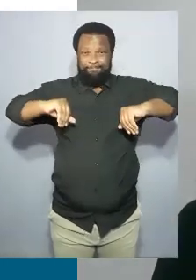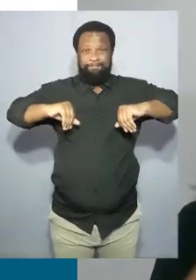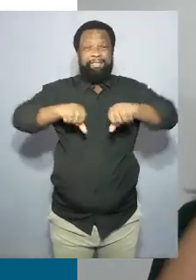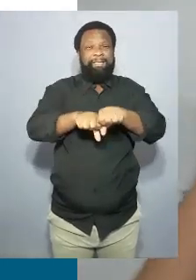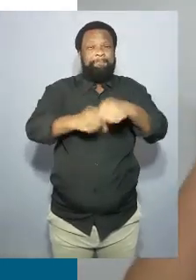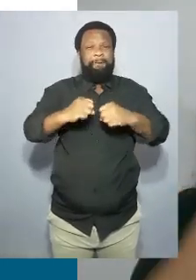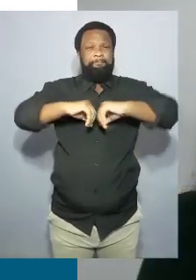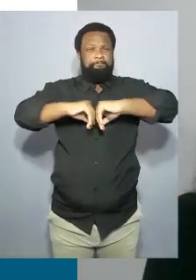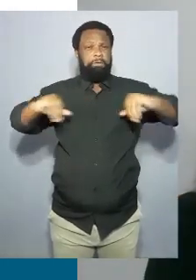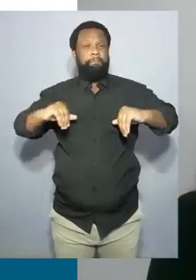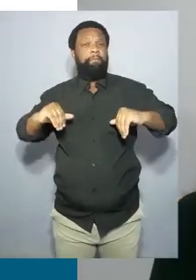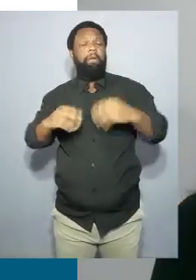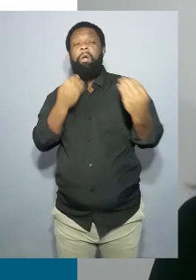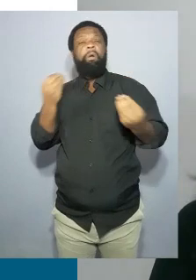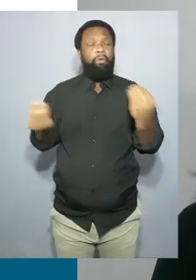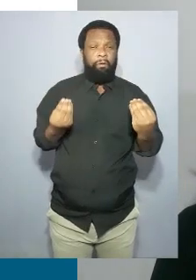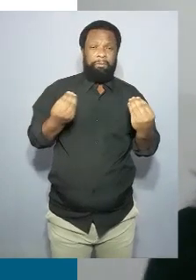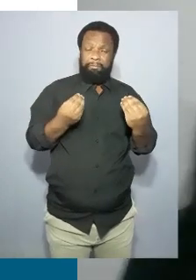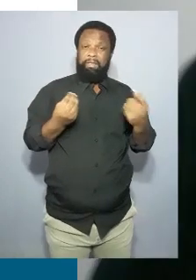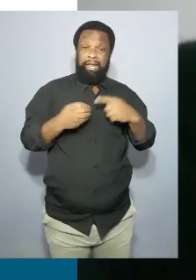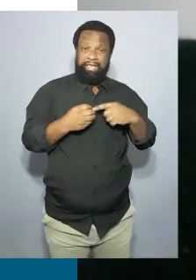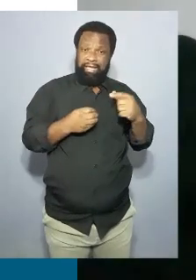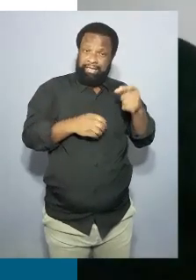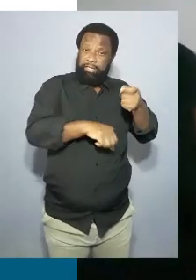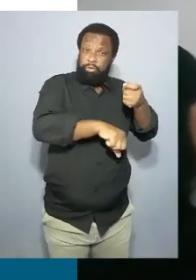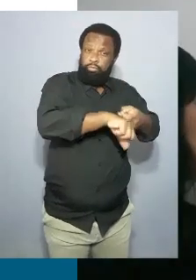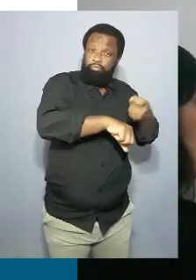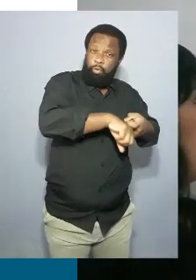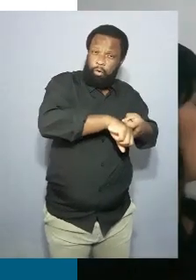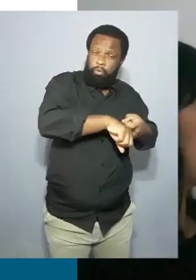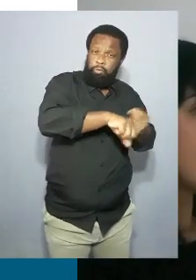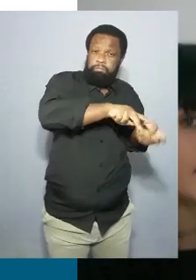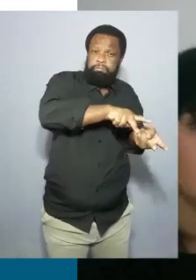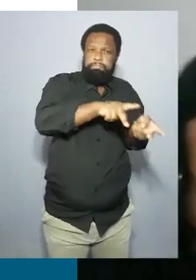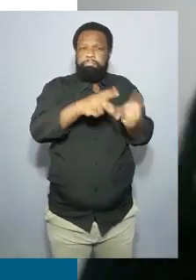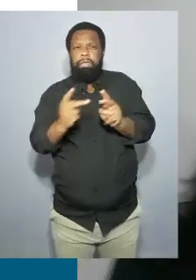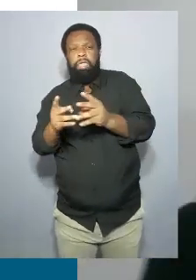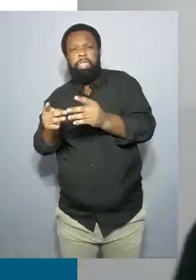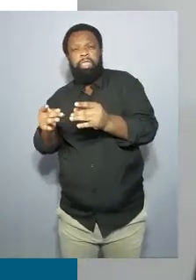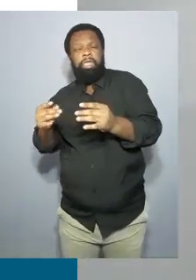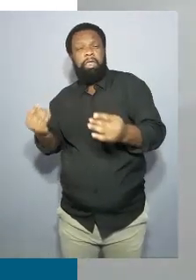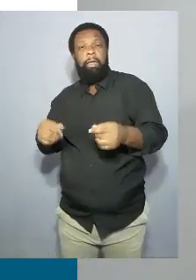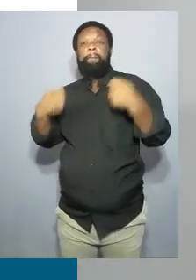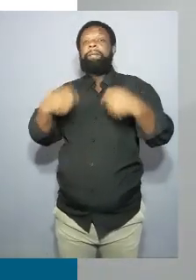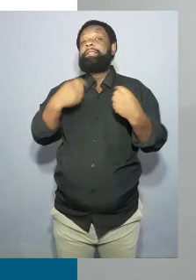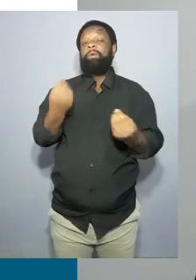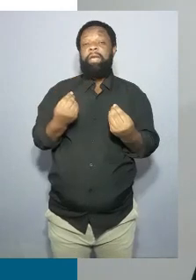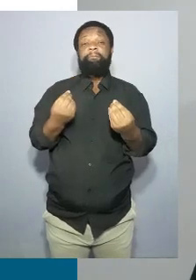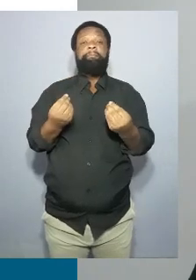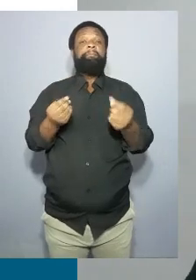gente poder quebrar esse retículo e passar ele de sólido para líquido, nós precisamos